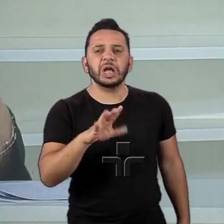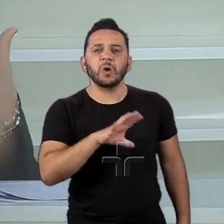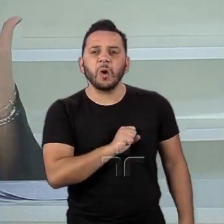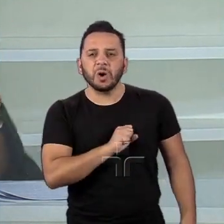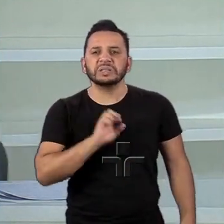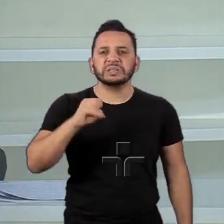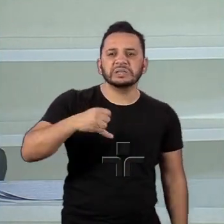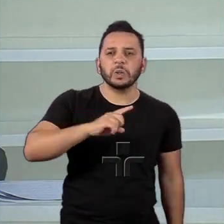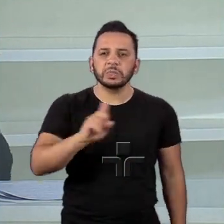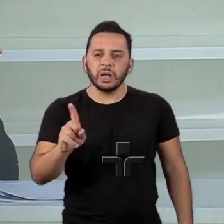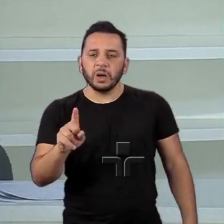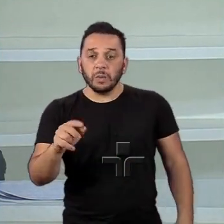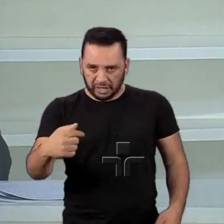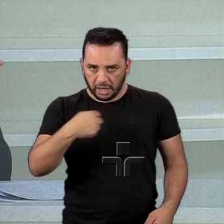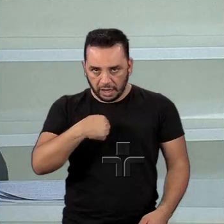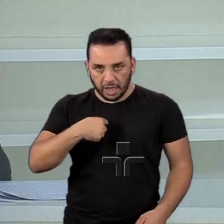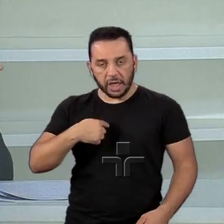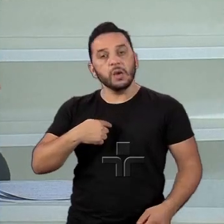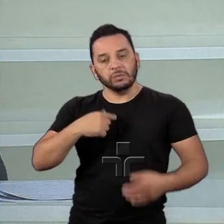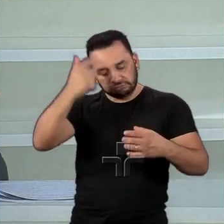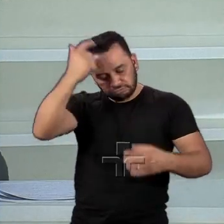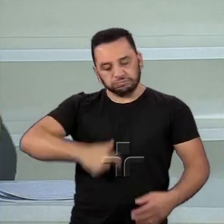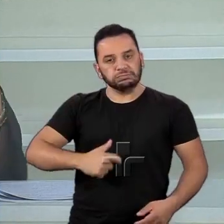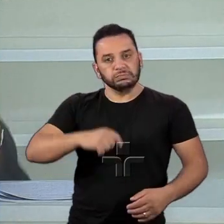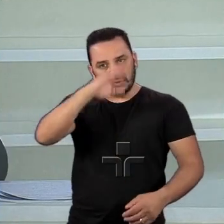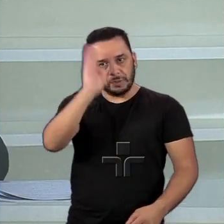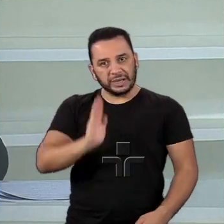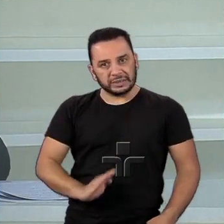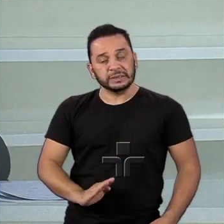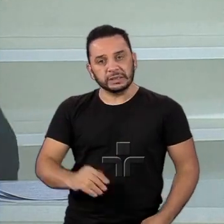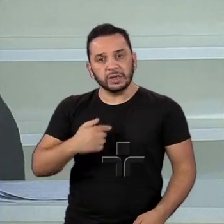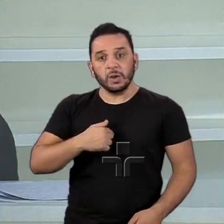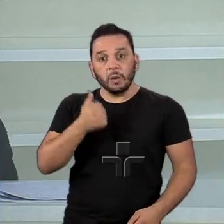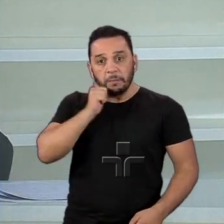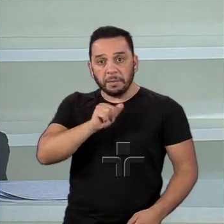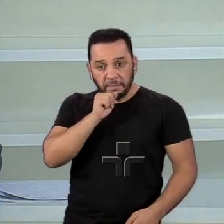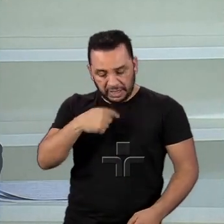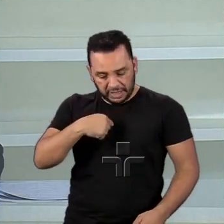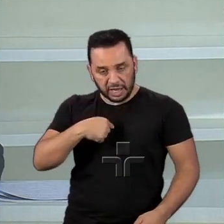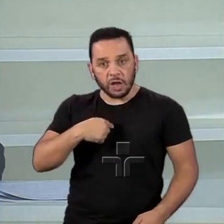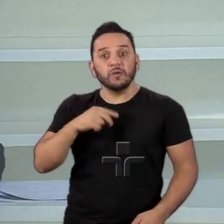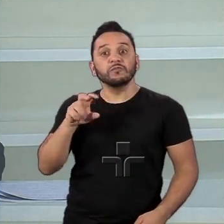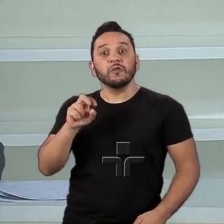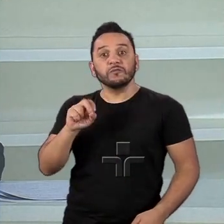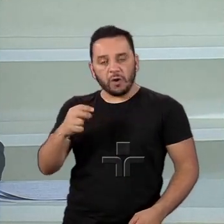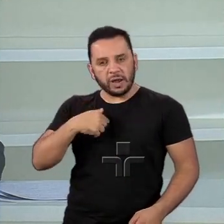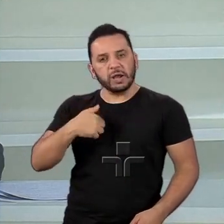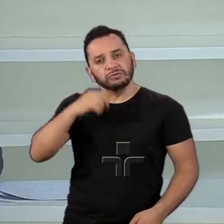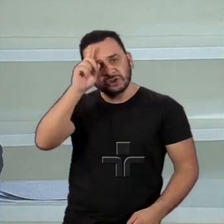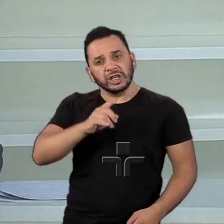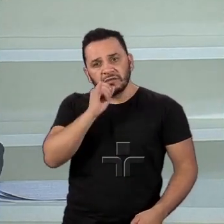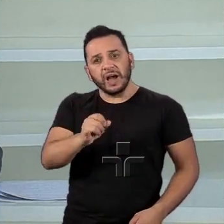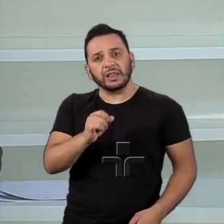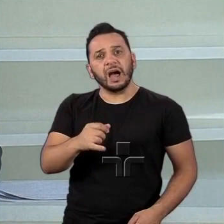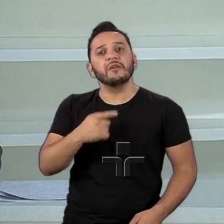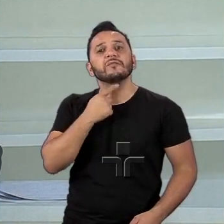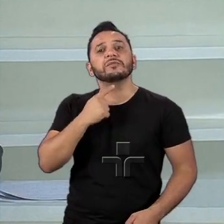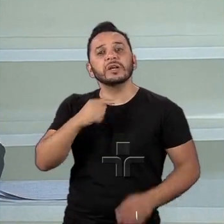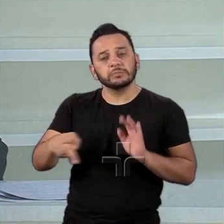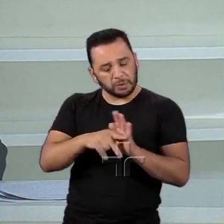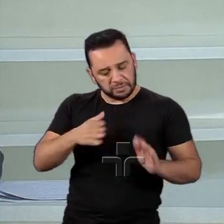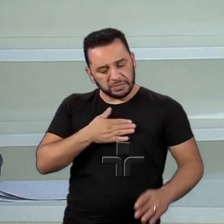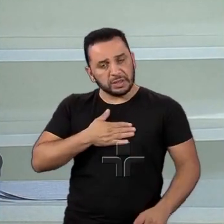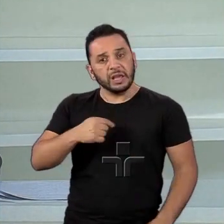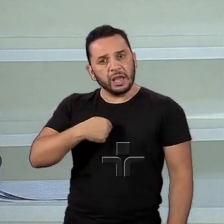não? Eu sou uma cidadã brasileira, mãe, avó, com título de eleitor e tenho o direito de dizer o que quiser, principalmente como